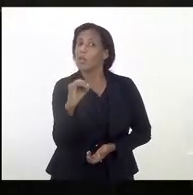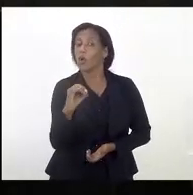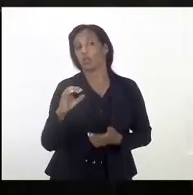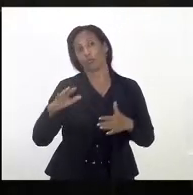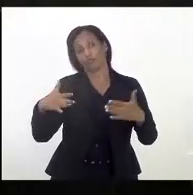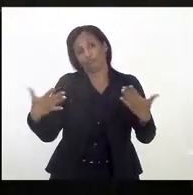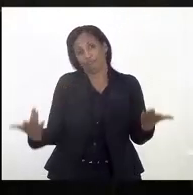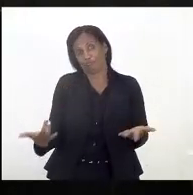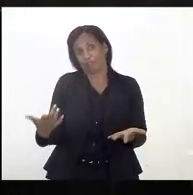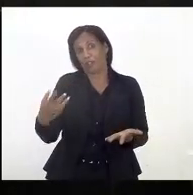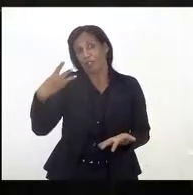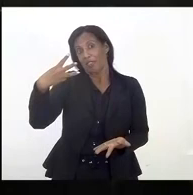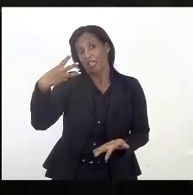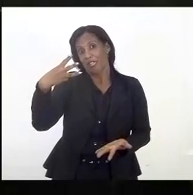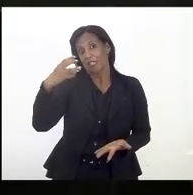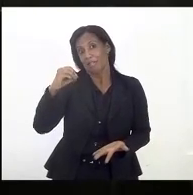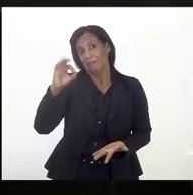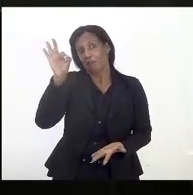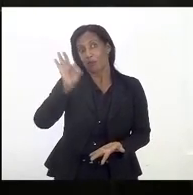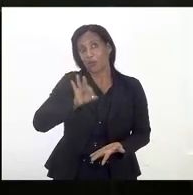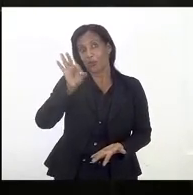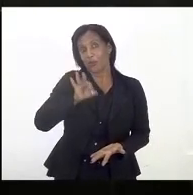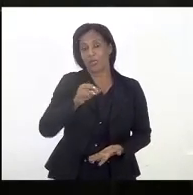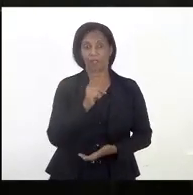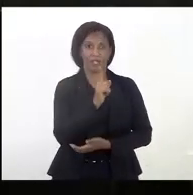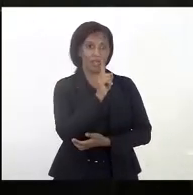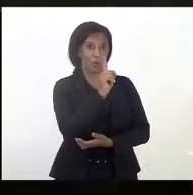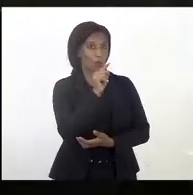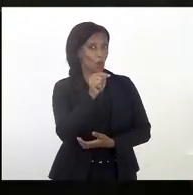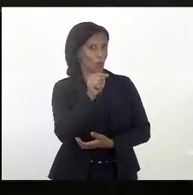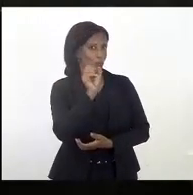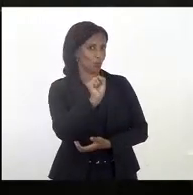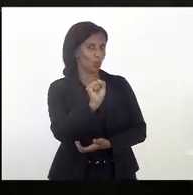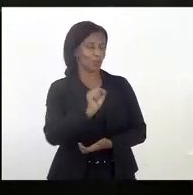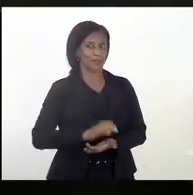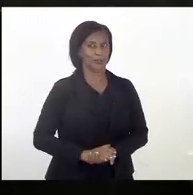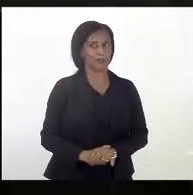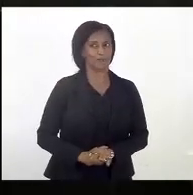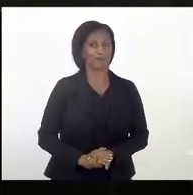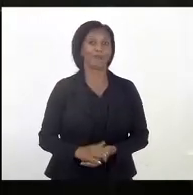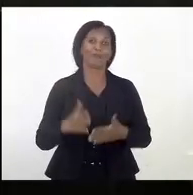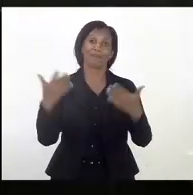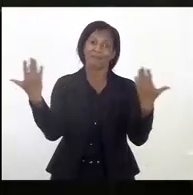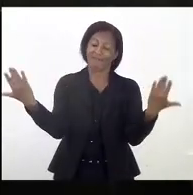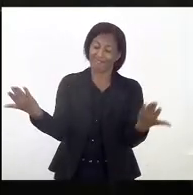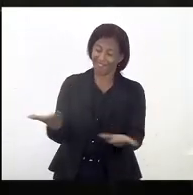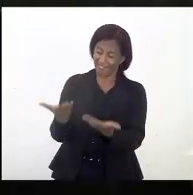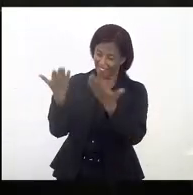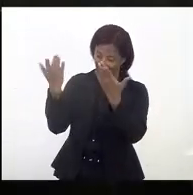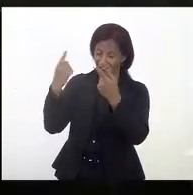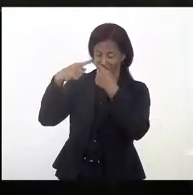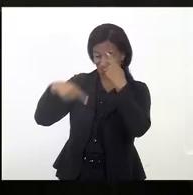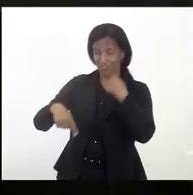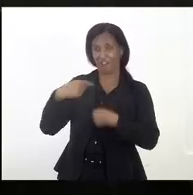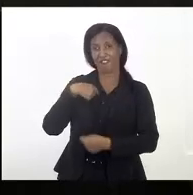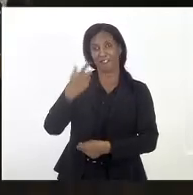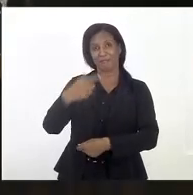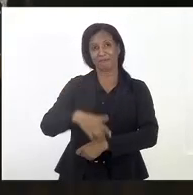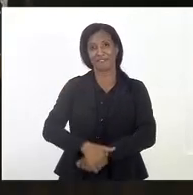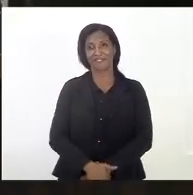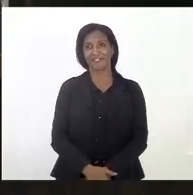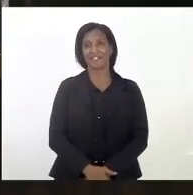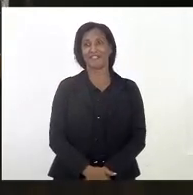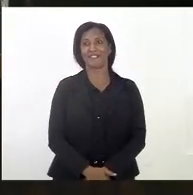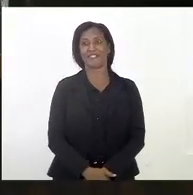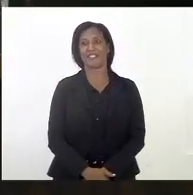trinta por cento de seus bilhões da 1.8 não queria agora Que você vença discordância em